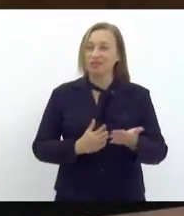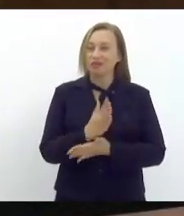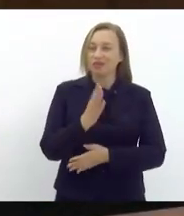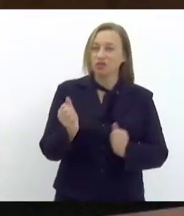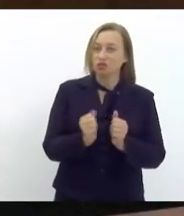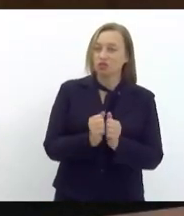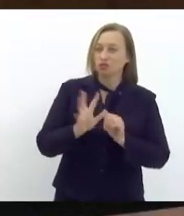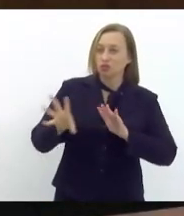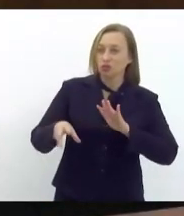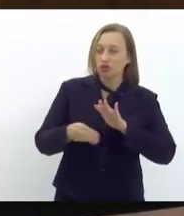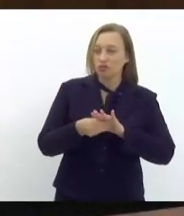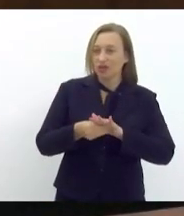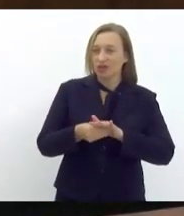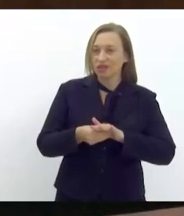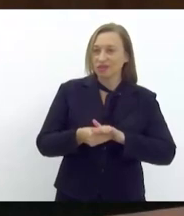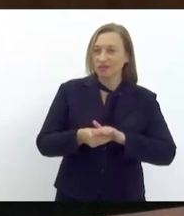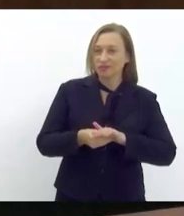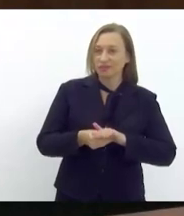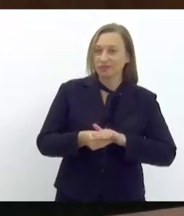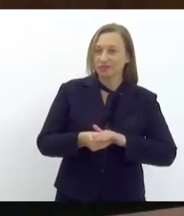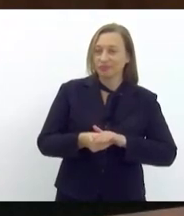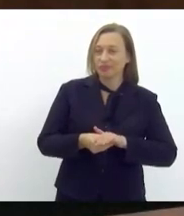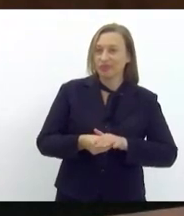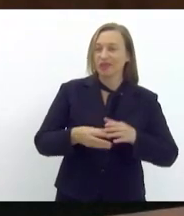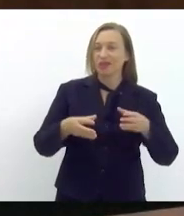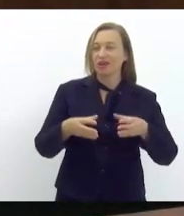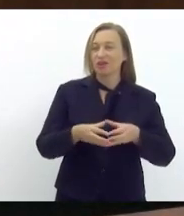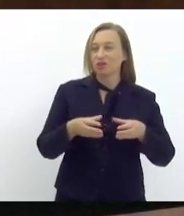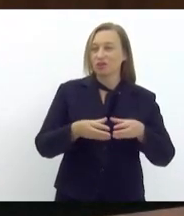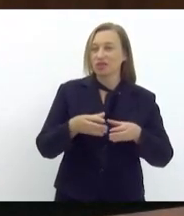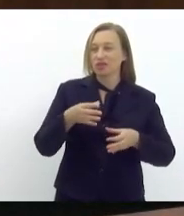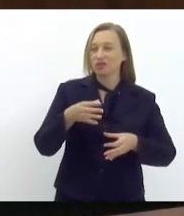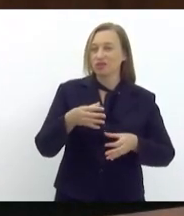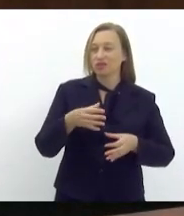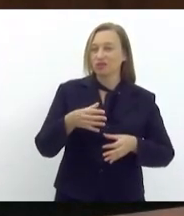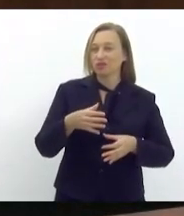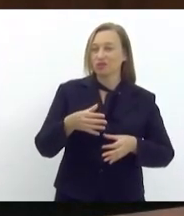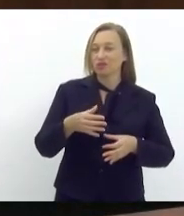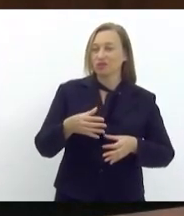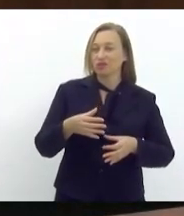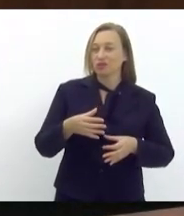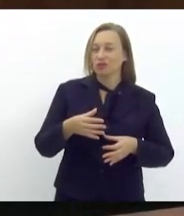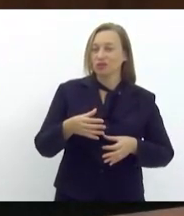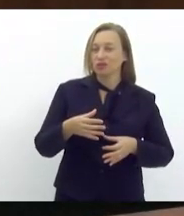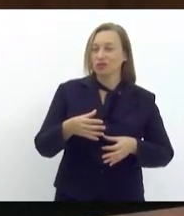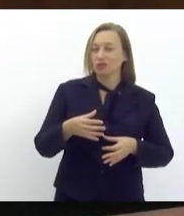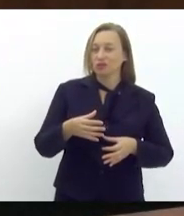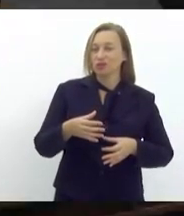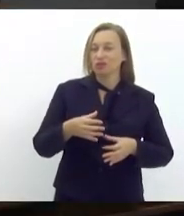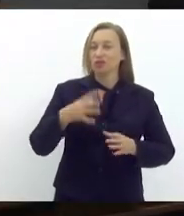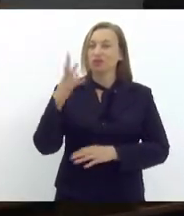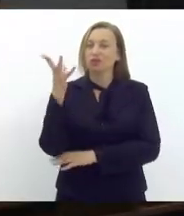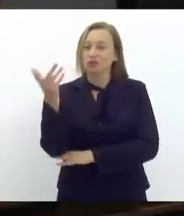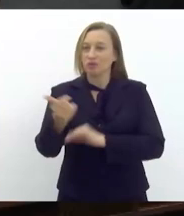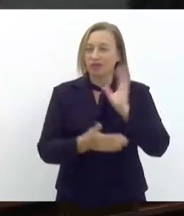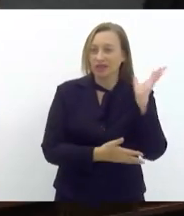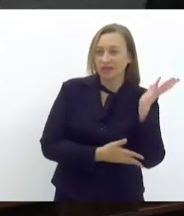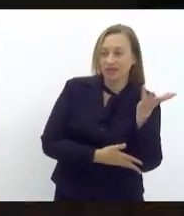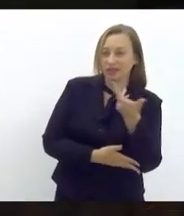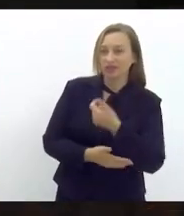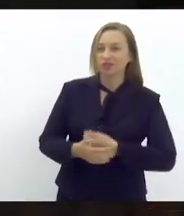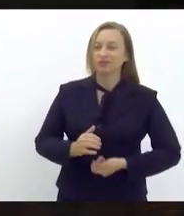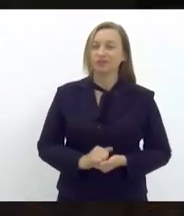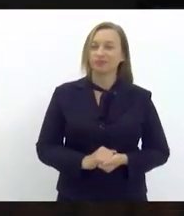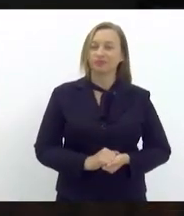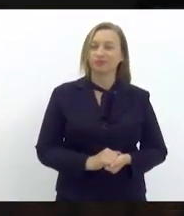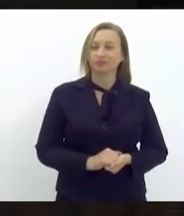emendas segundo a comissão de constituição perdão segundo a comissão de meio ambiente para